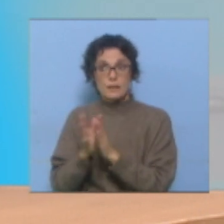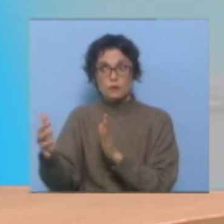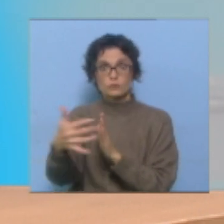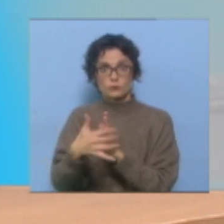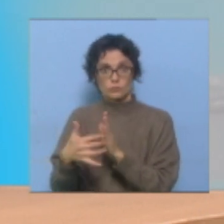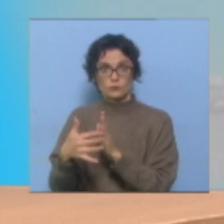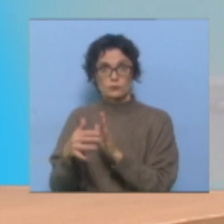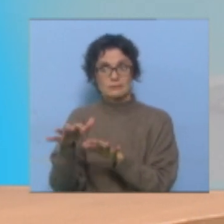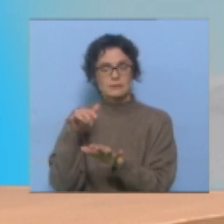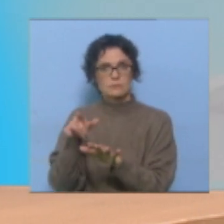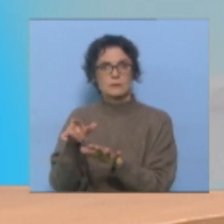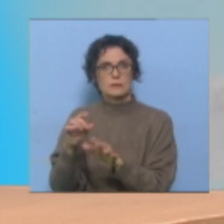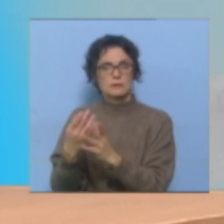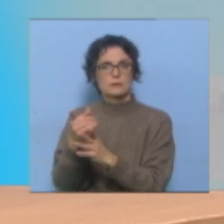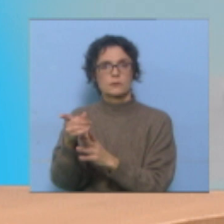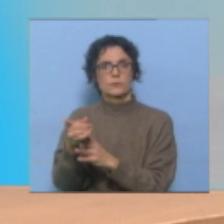Eu venho de um percurso